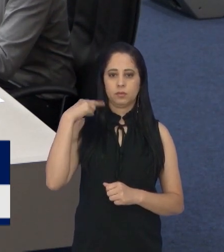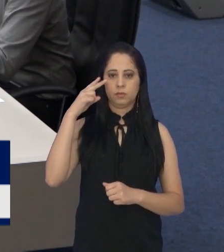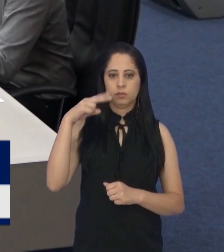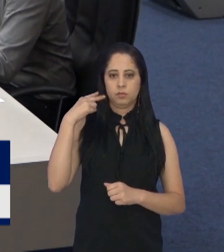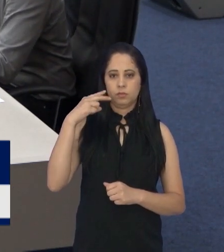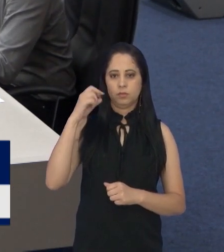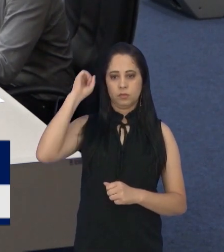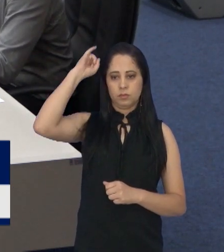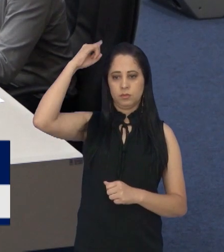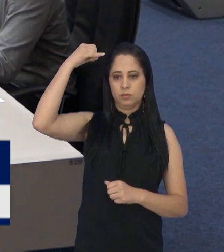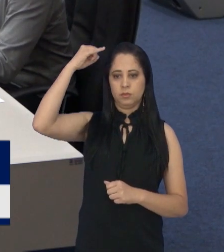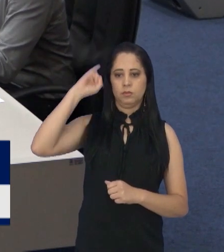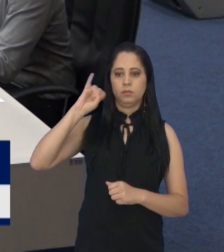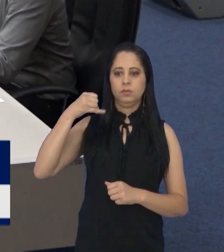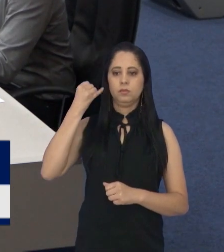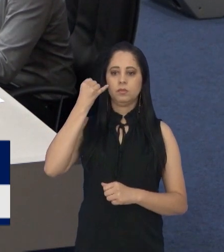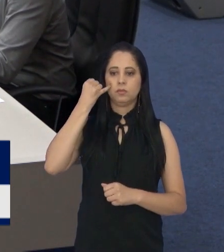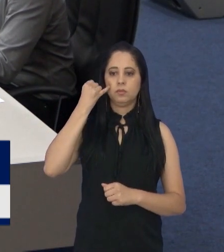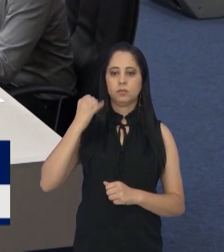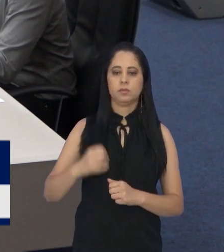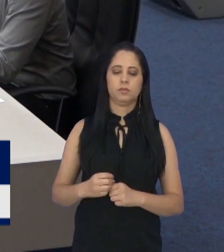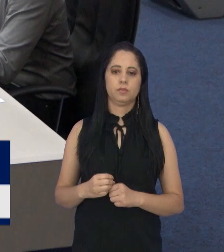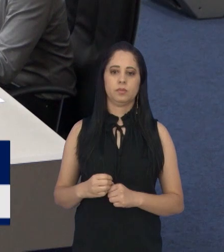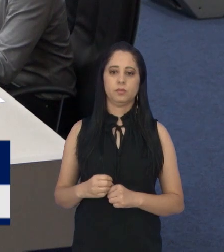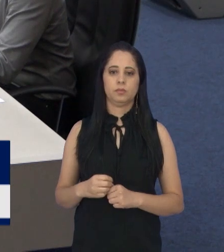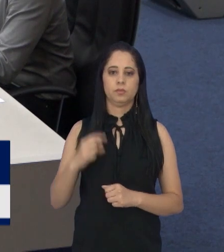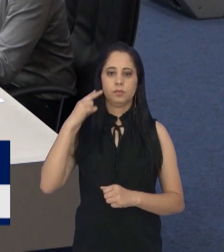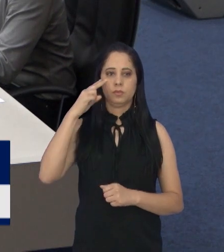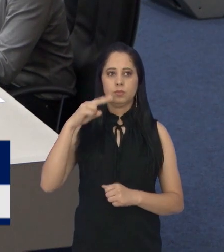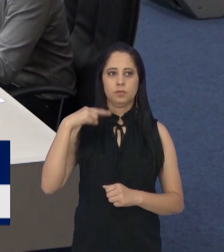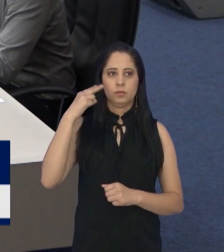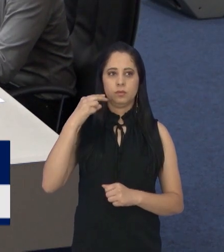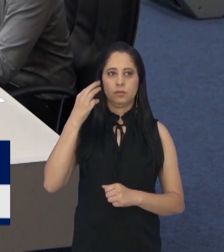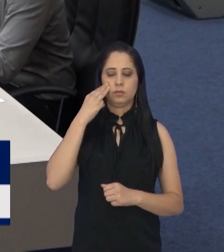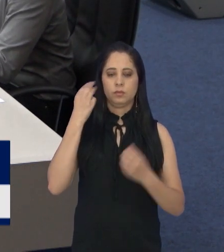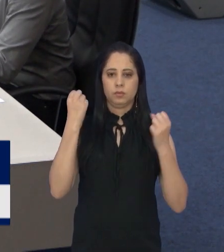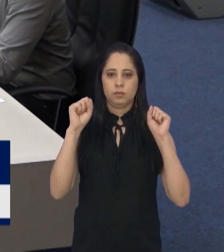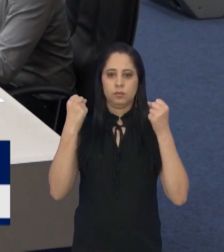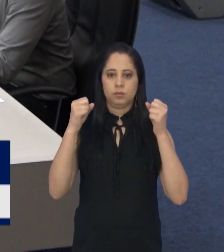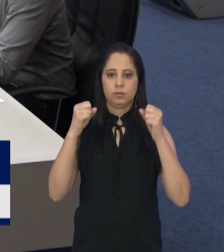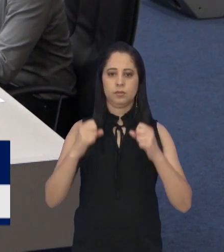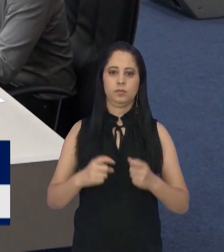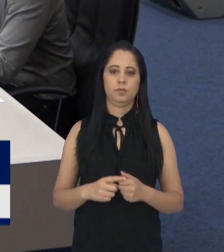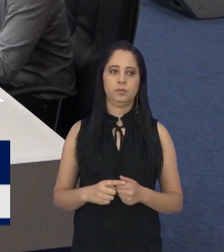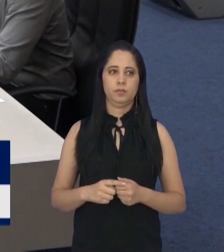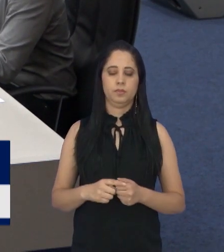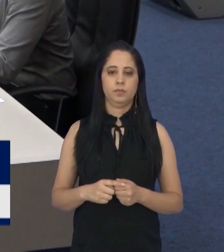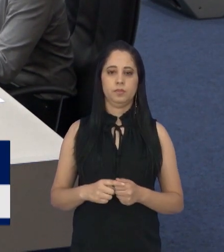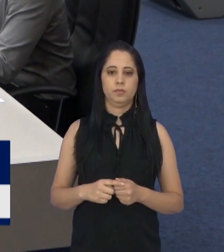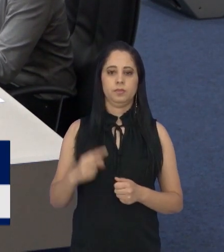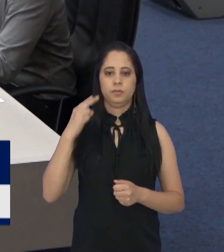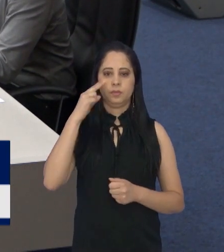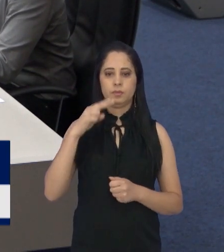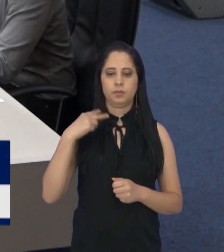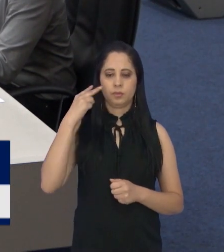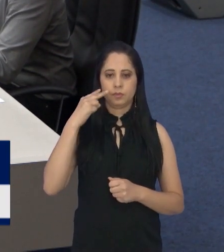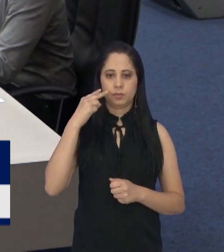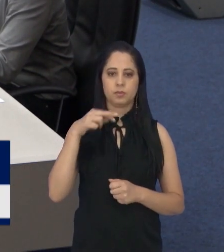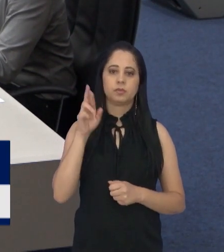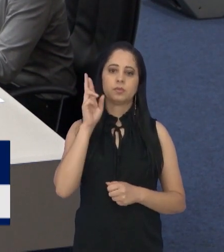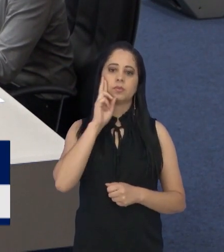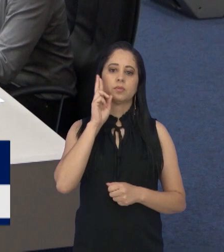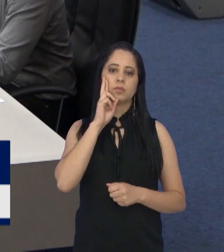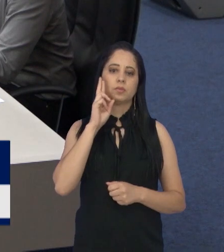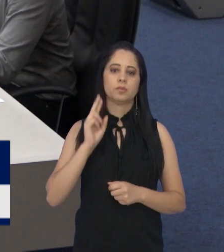vereador Juvenil Silvério, vereador Marcão da Academia, vereador